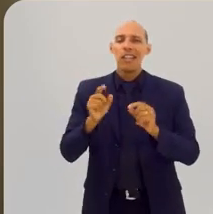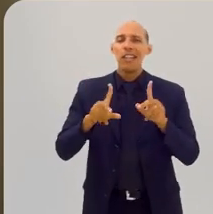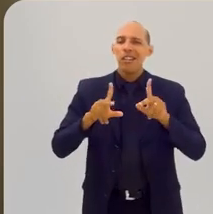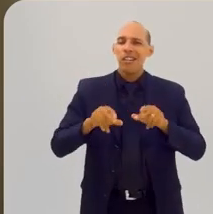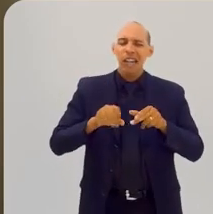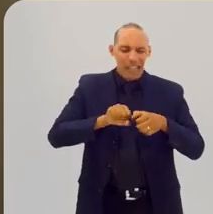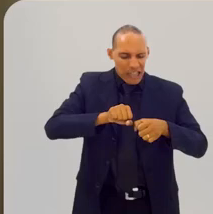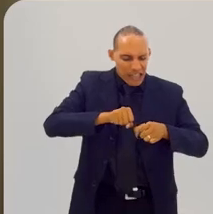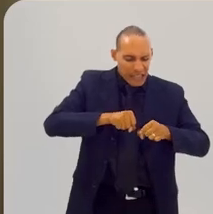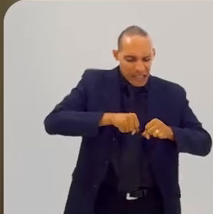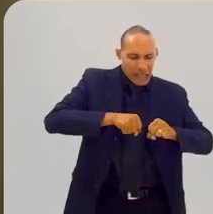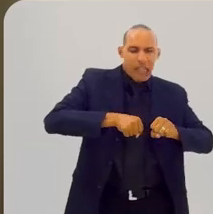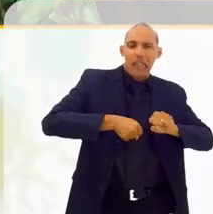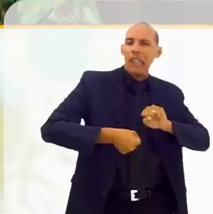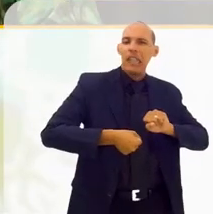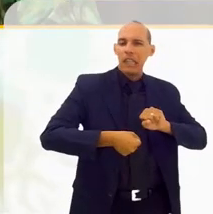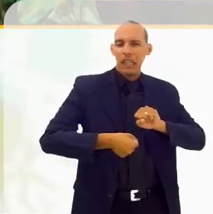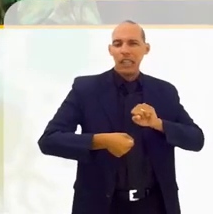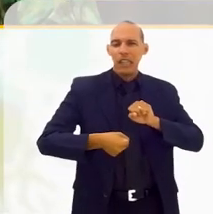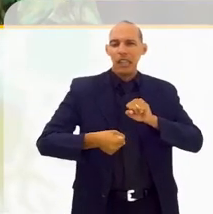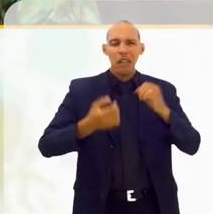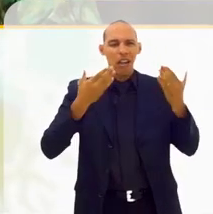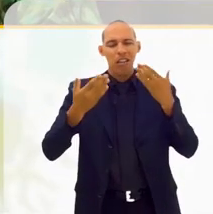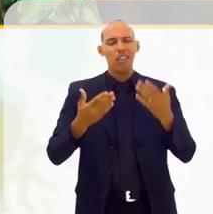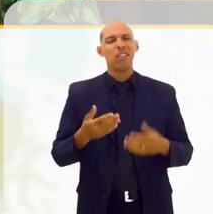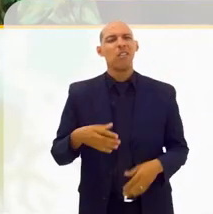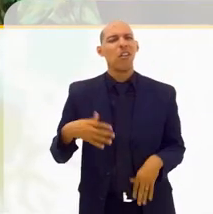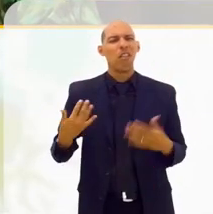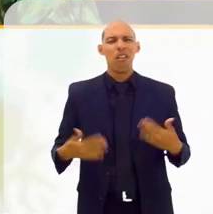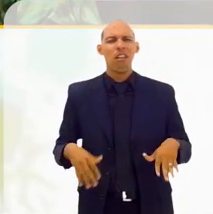parecia uma tortura assim psicológica